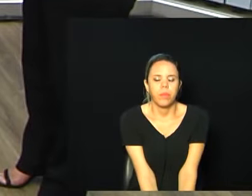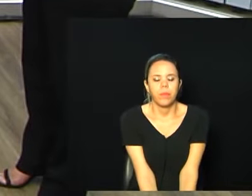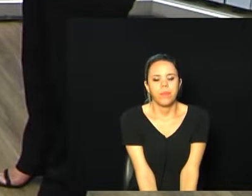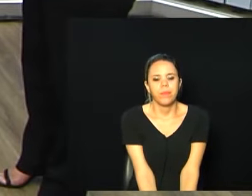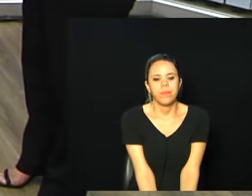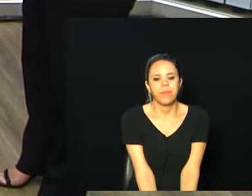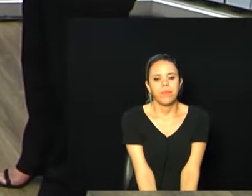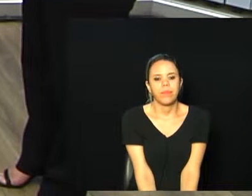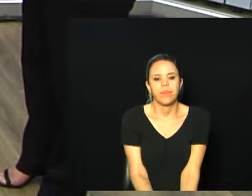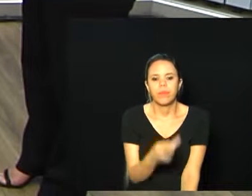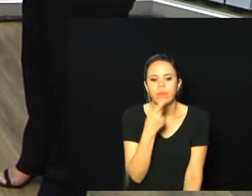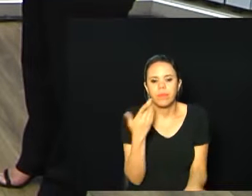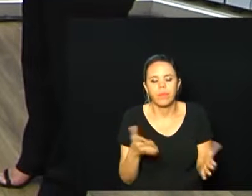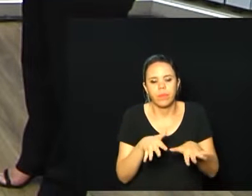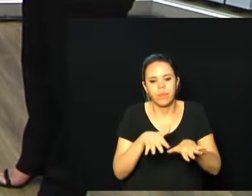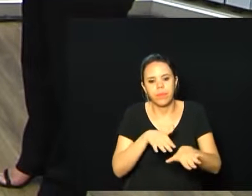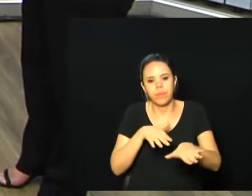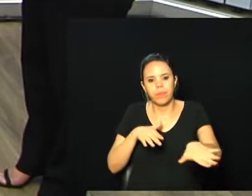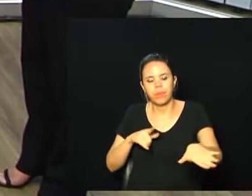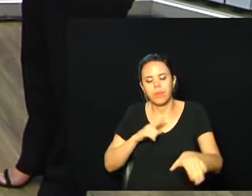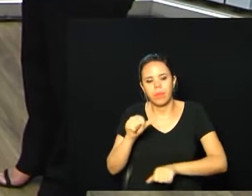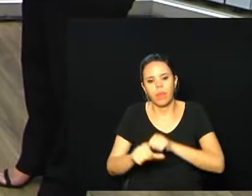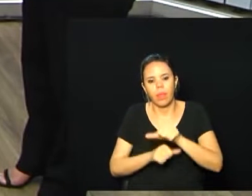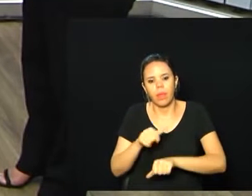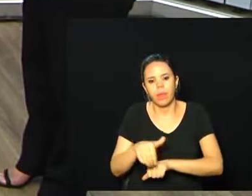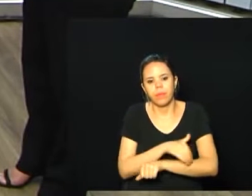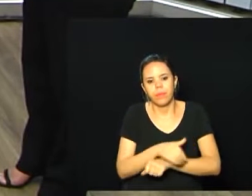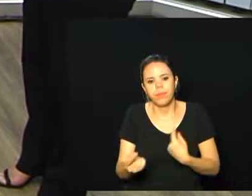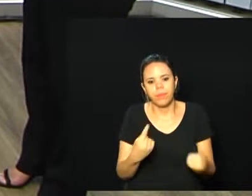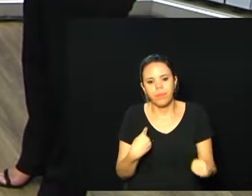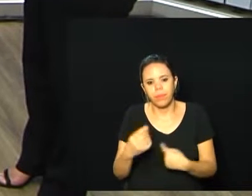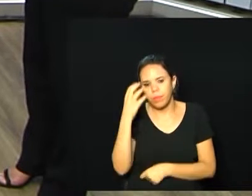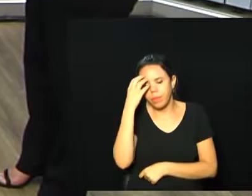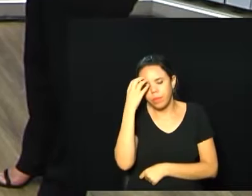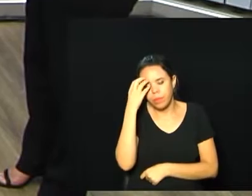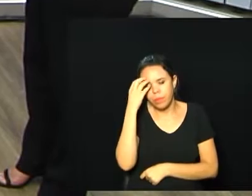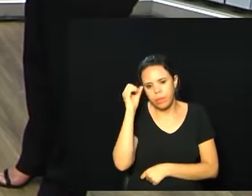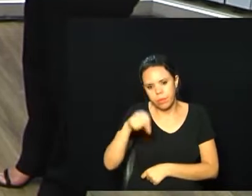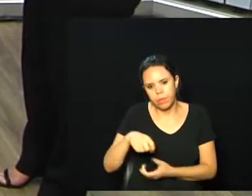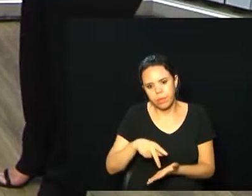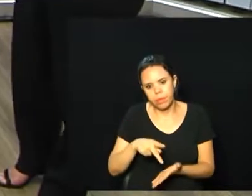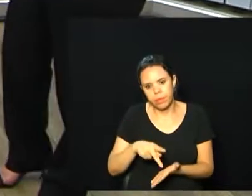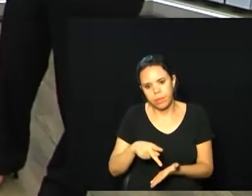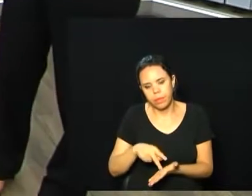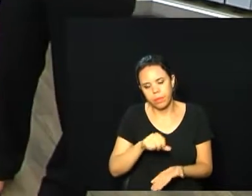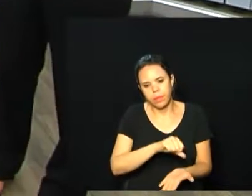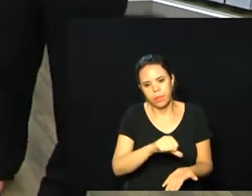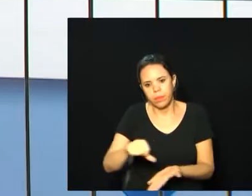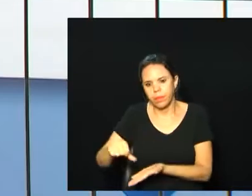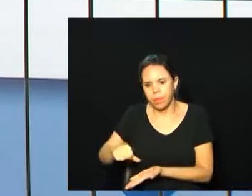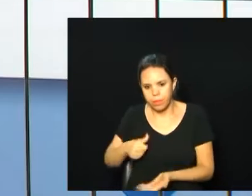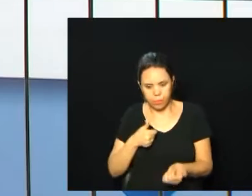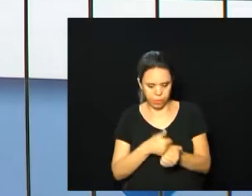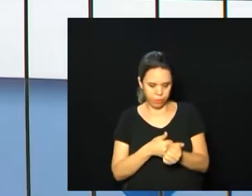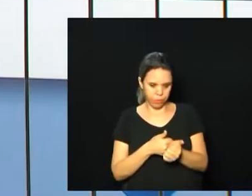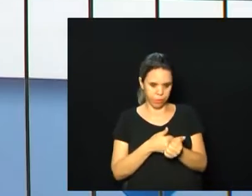E, Mirna, vamos falar agora de trânsito, porque vai ter mudança na via ali no Taquaral? É isso mesmo, é naquela região que fica